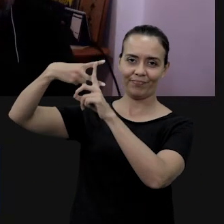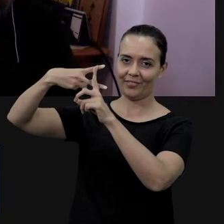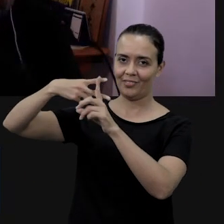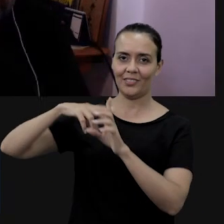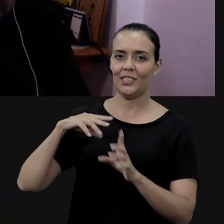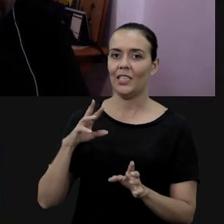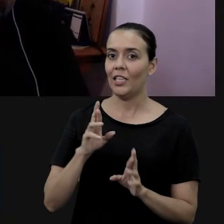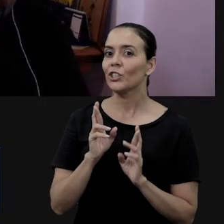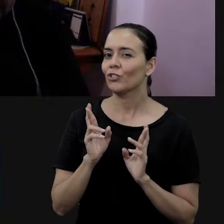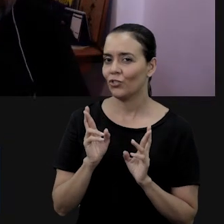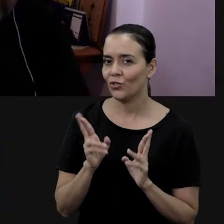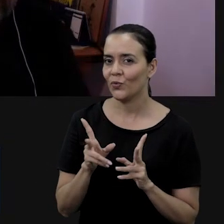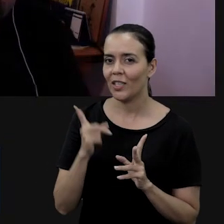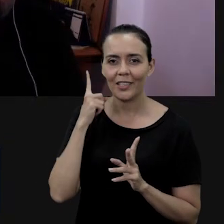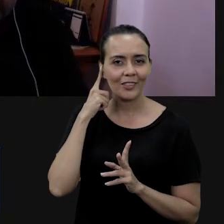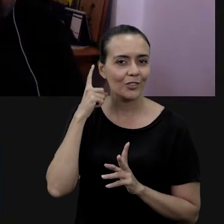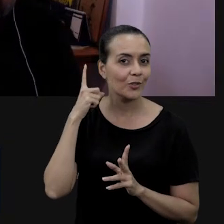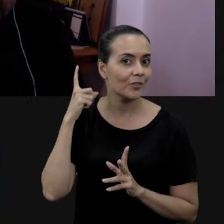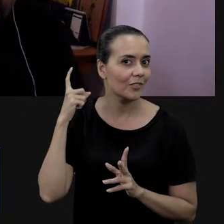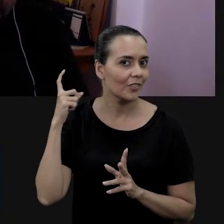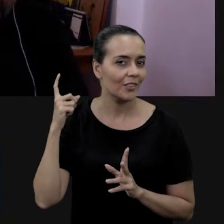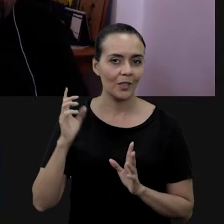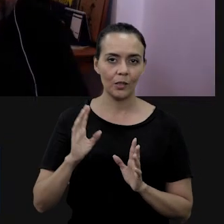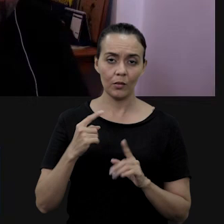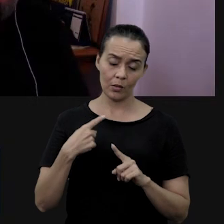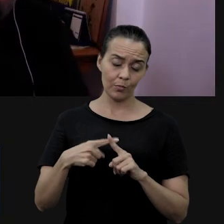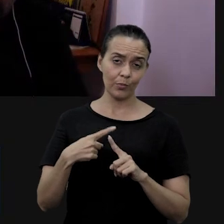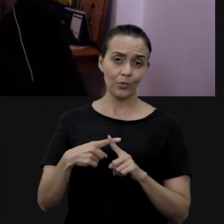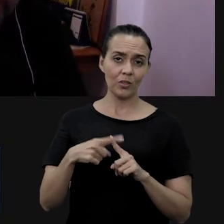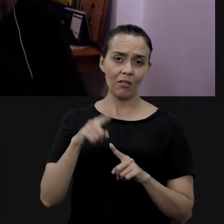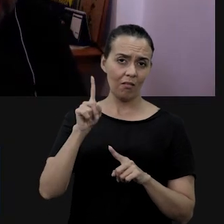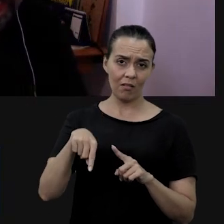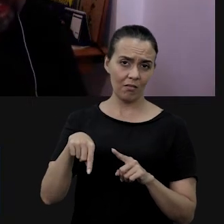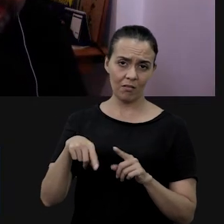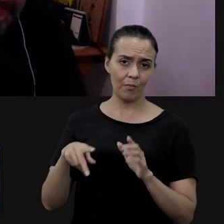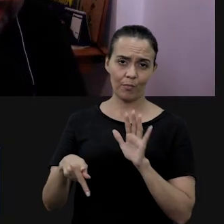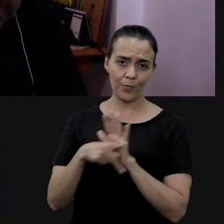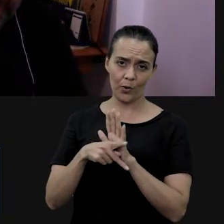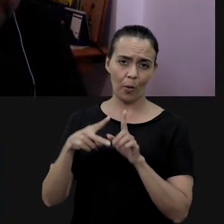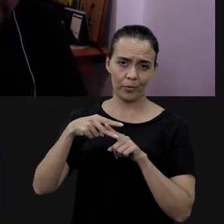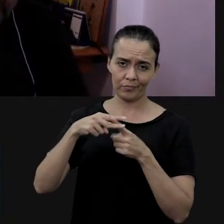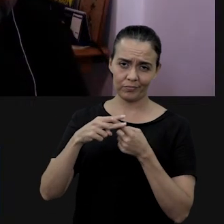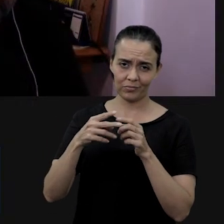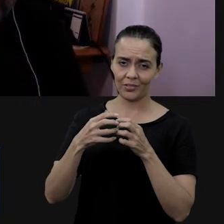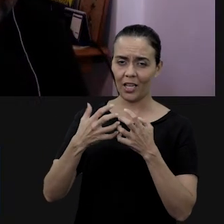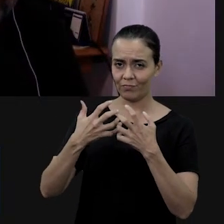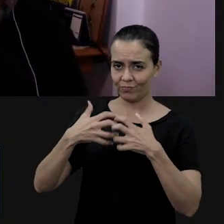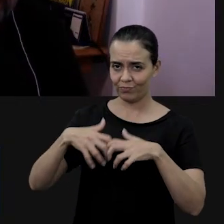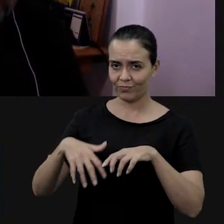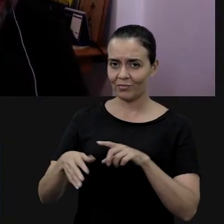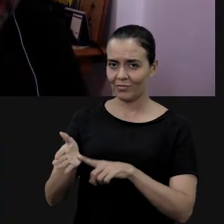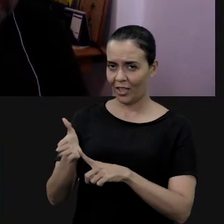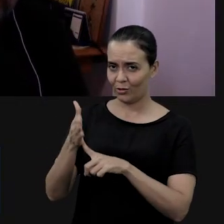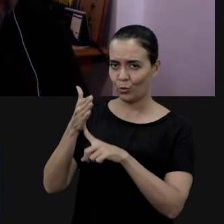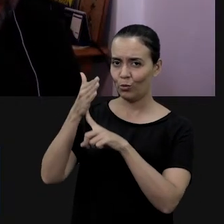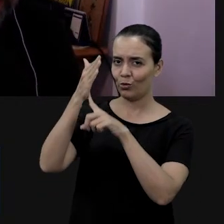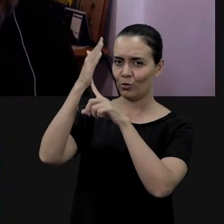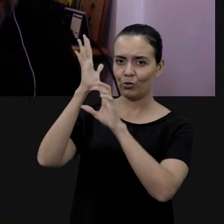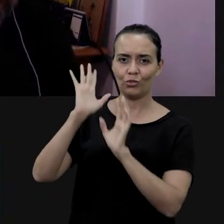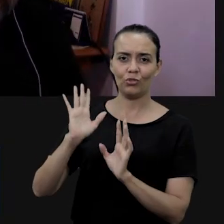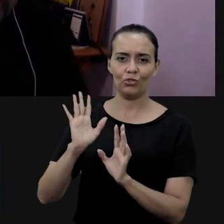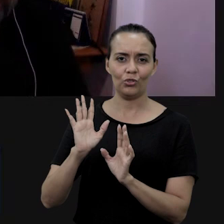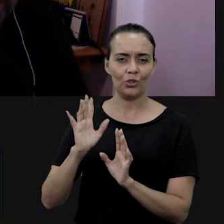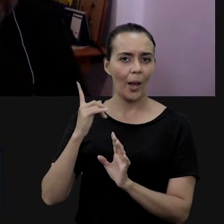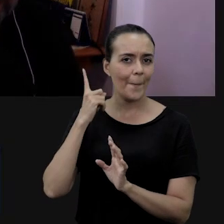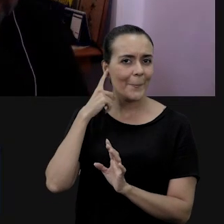Esses gravadores fazem muita diferença, assim, por questões de engenharia dele, enfim, ruído, nível